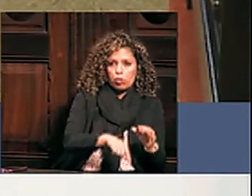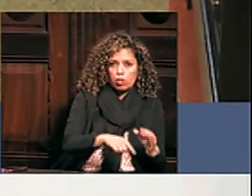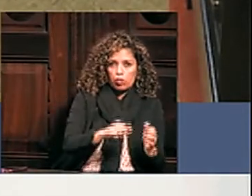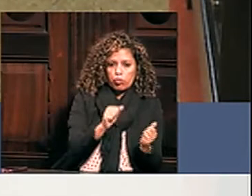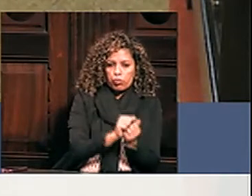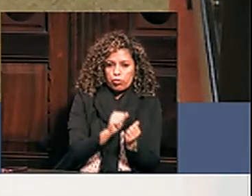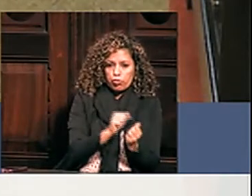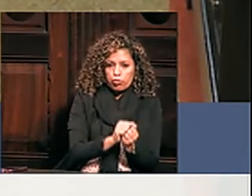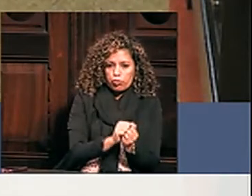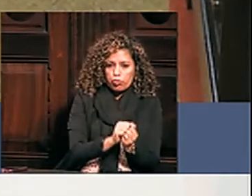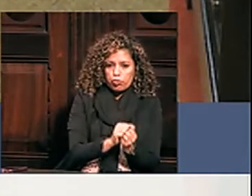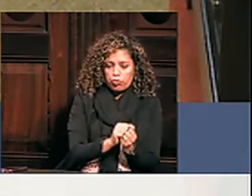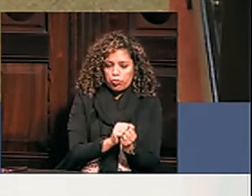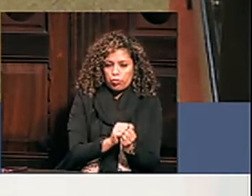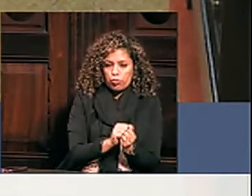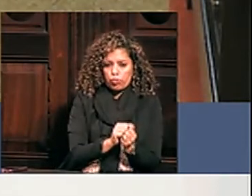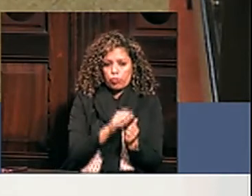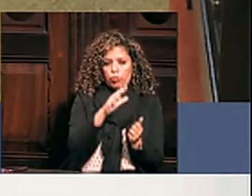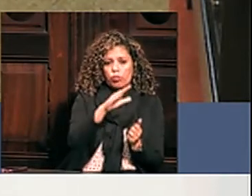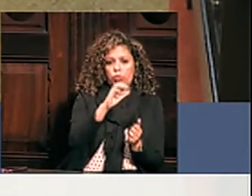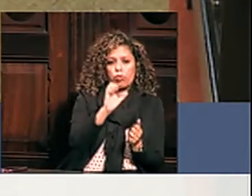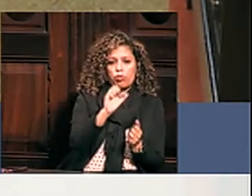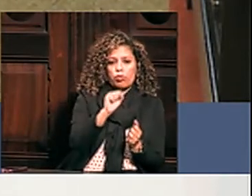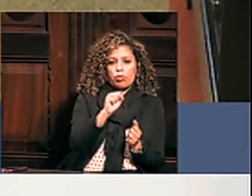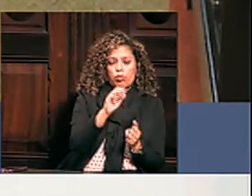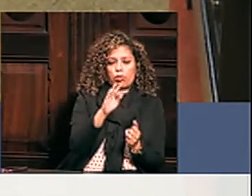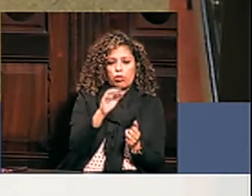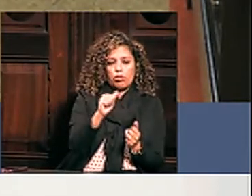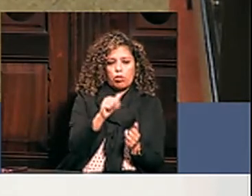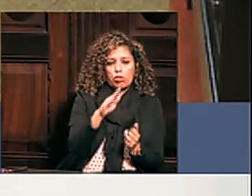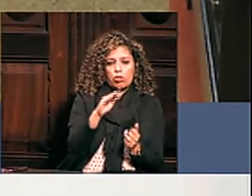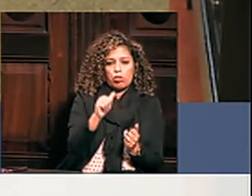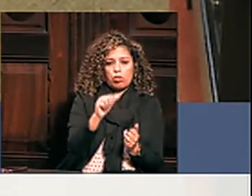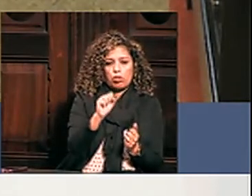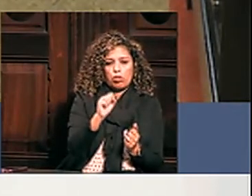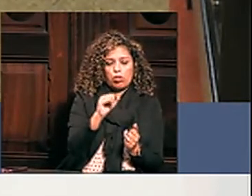básica, você só paga 7 pontos percentuais.